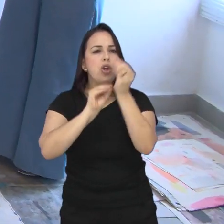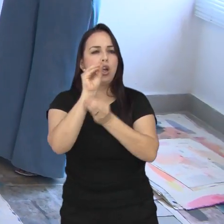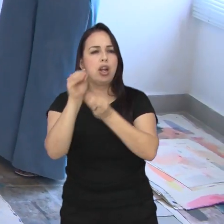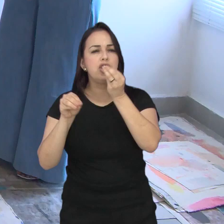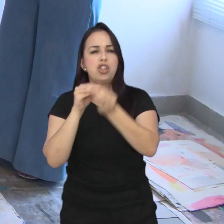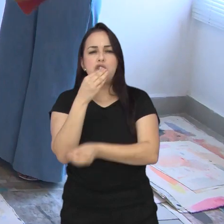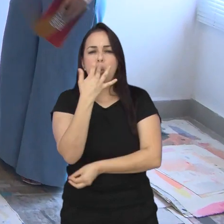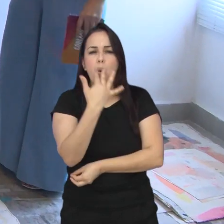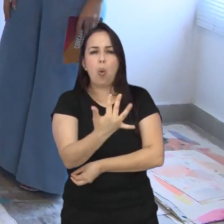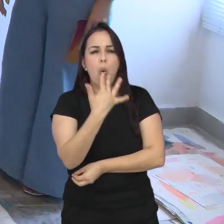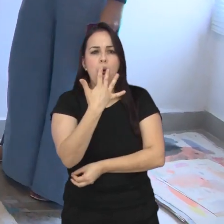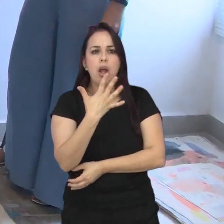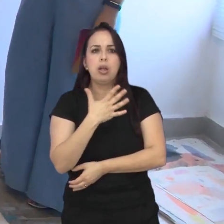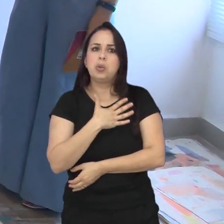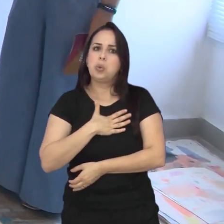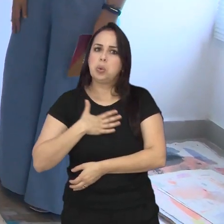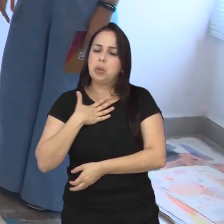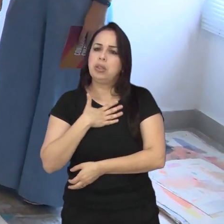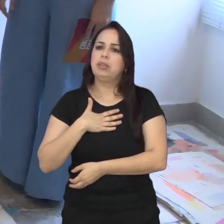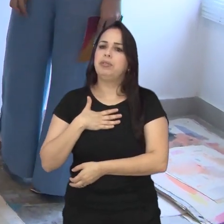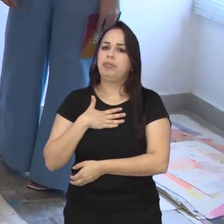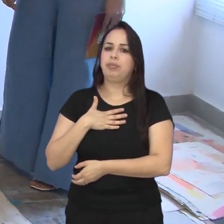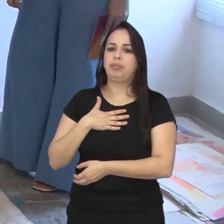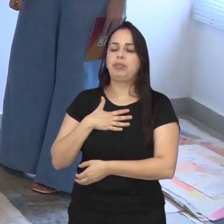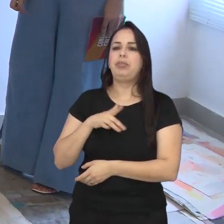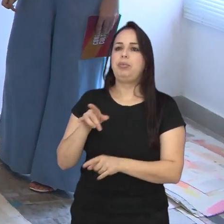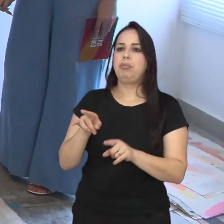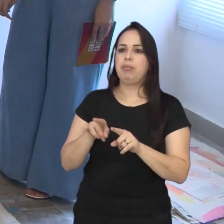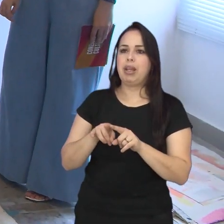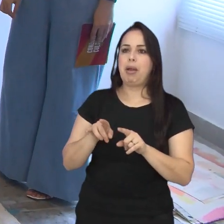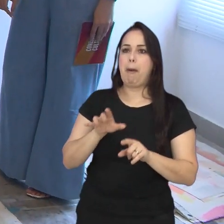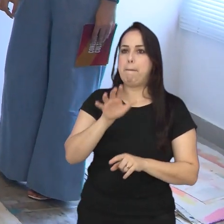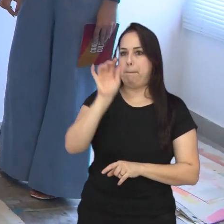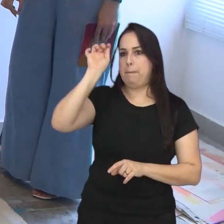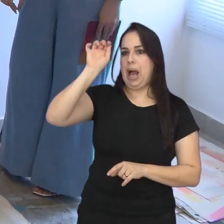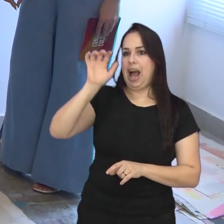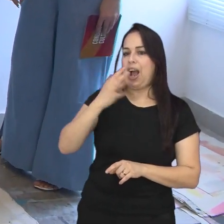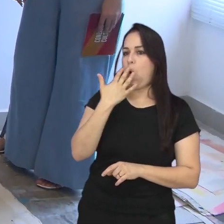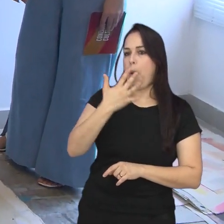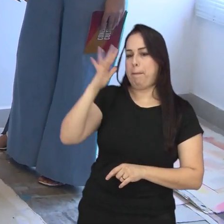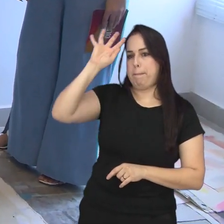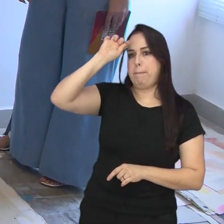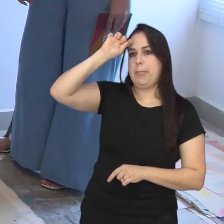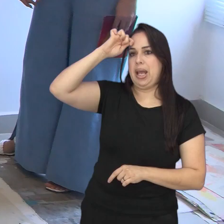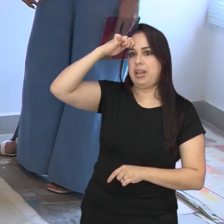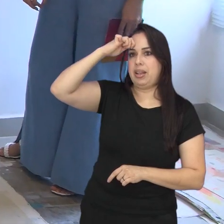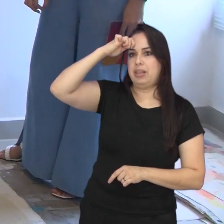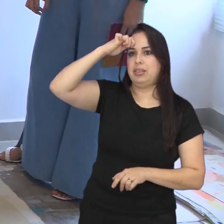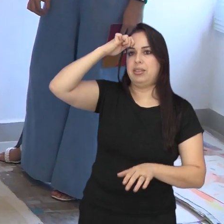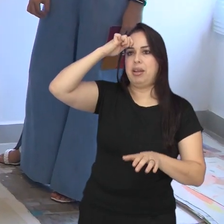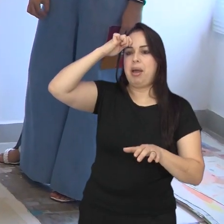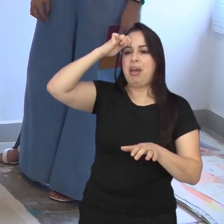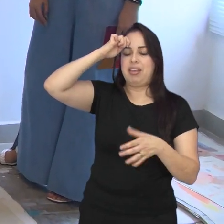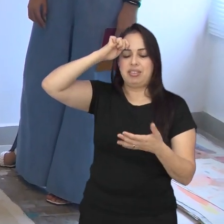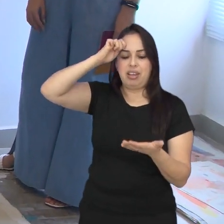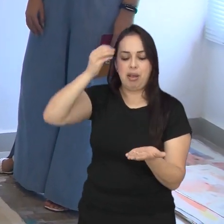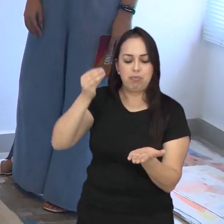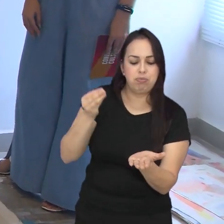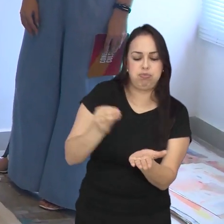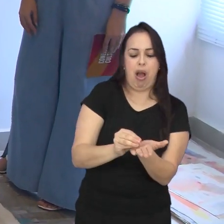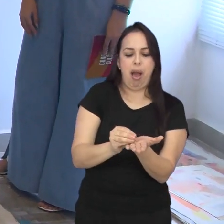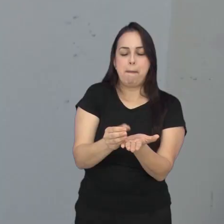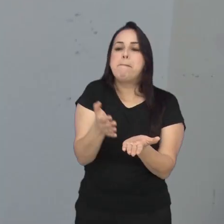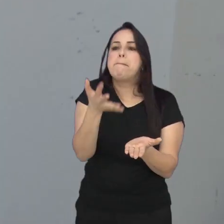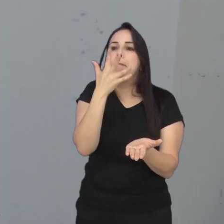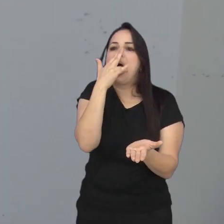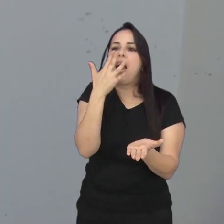de cores, com o resultado de trabalho, né? Eu acho que o preto tem bastante essa função de dar esse